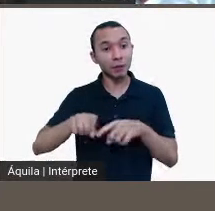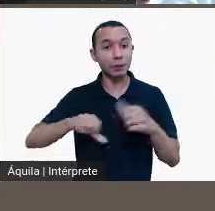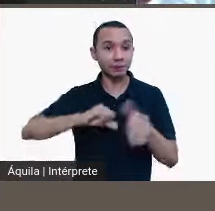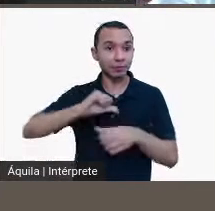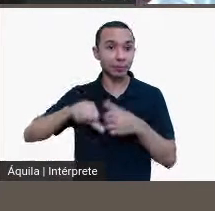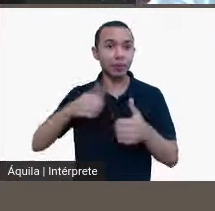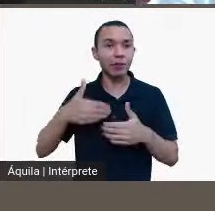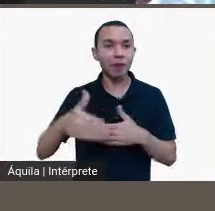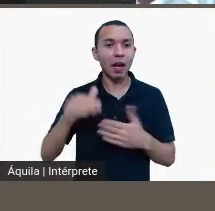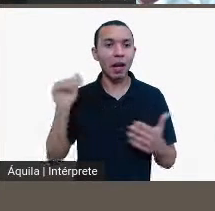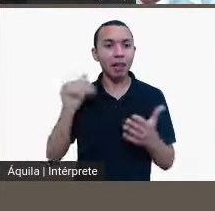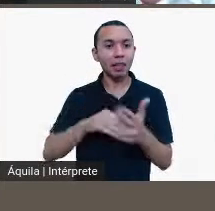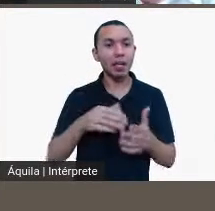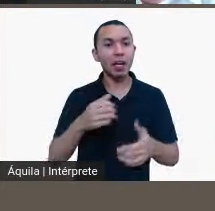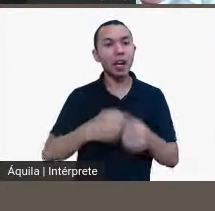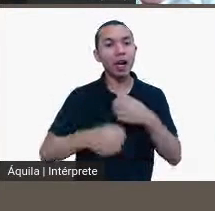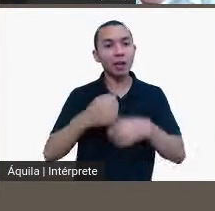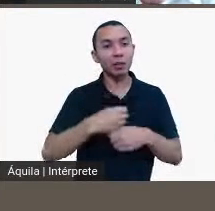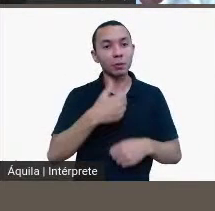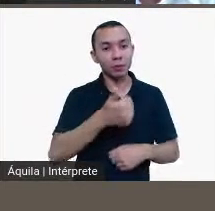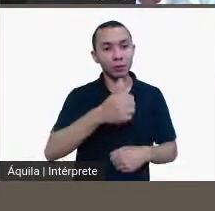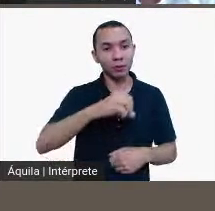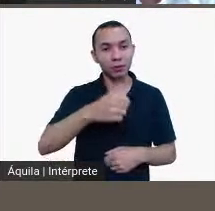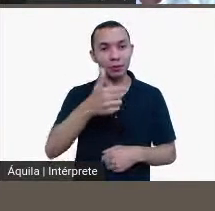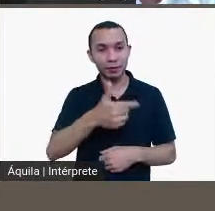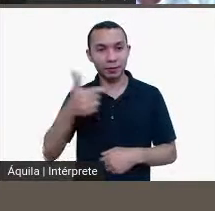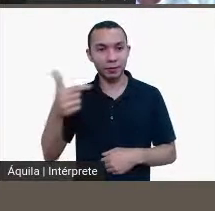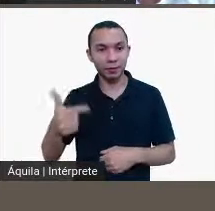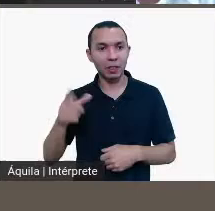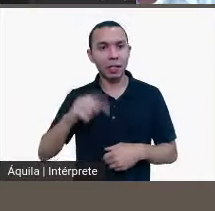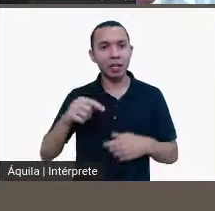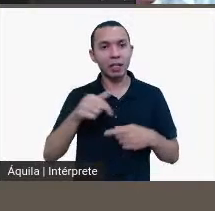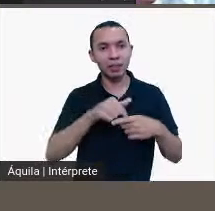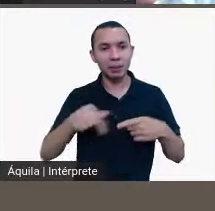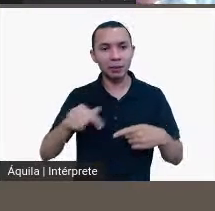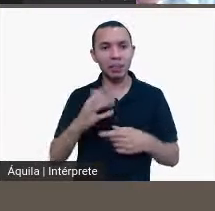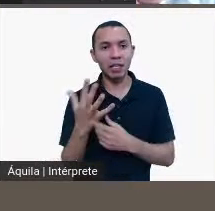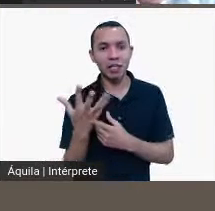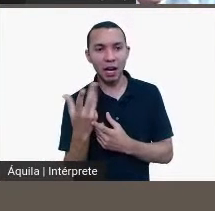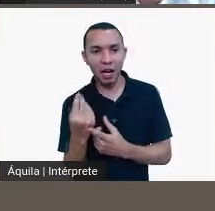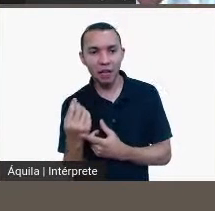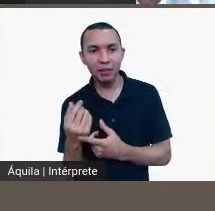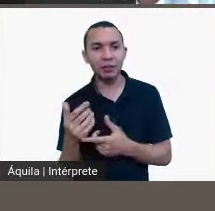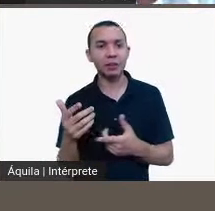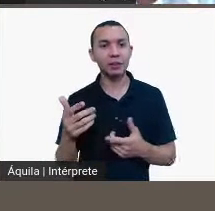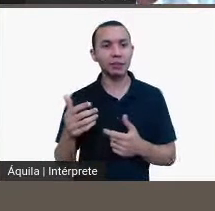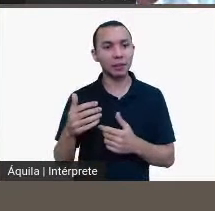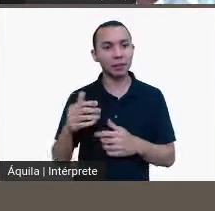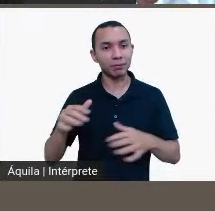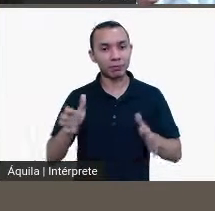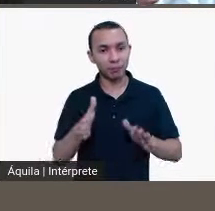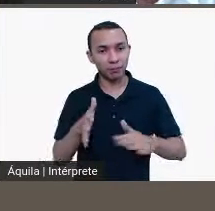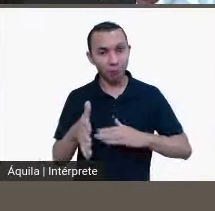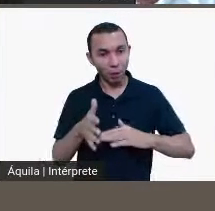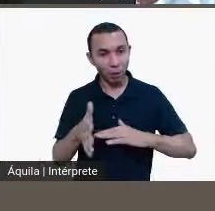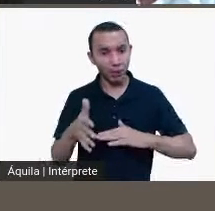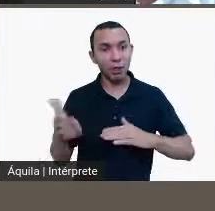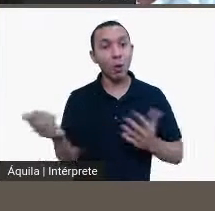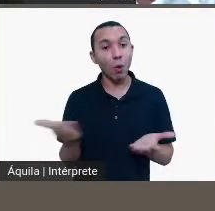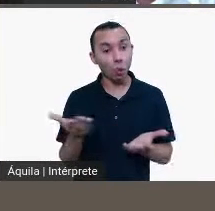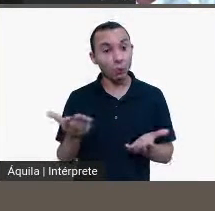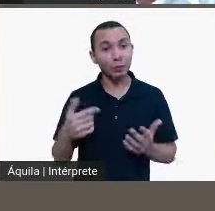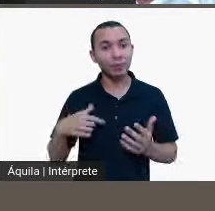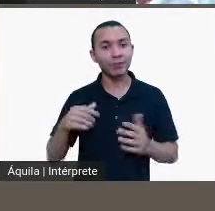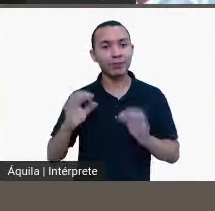até o ano de 22, que é o ano relativo à Semana de Arte Moderna, o ano relativo ao evento que hoje nós estamos